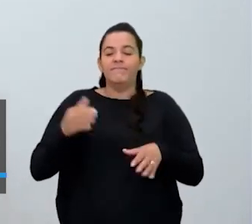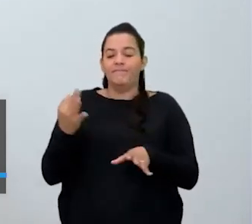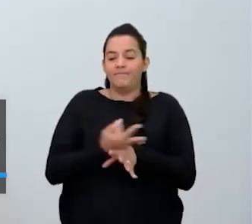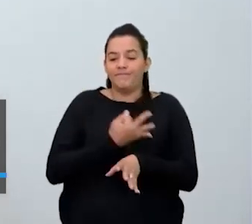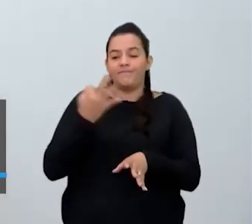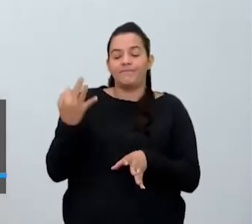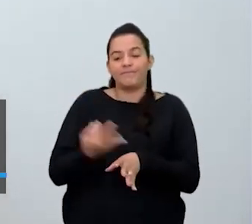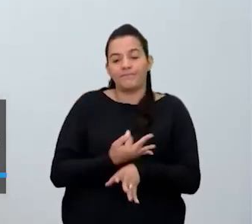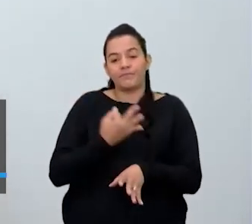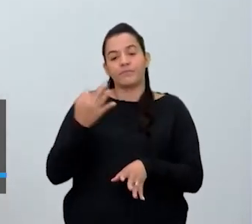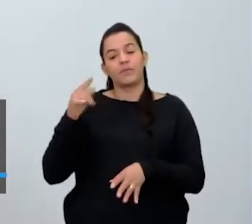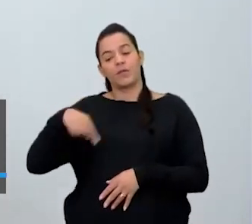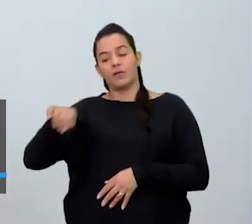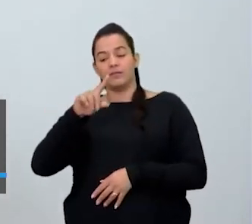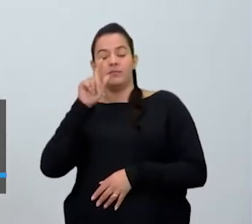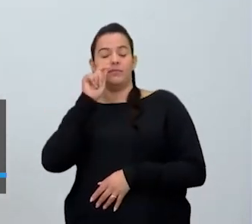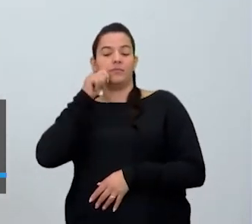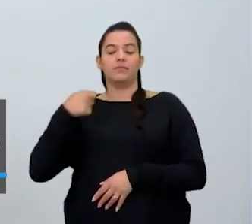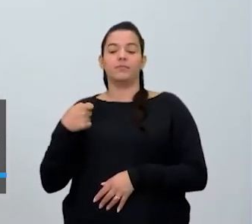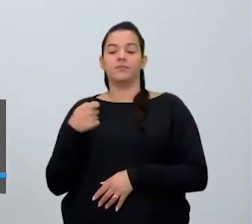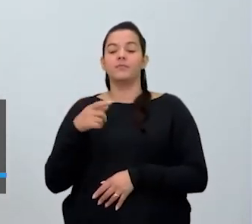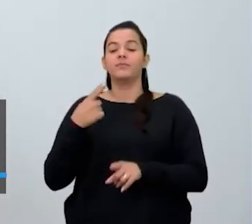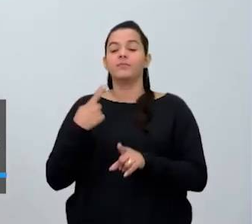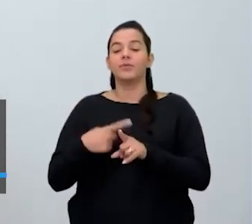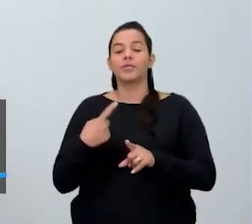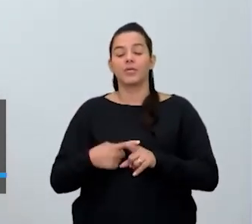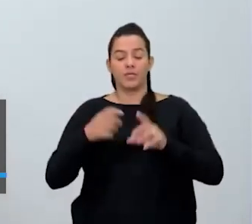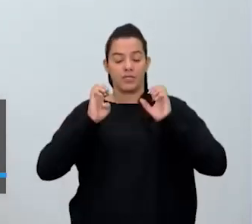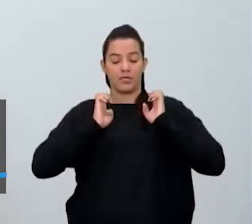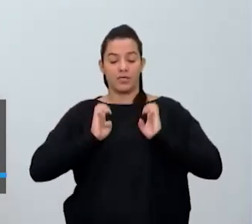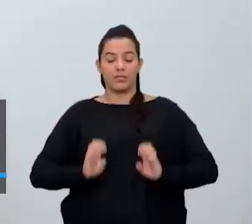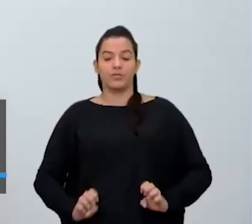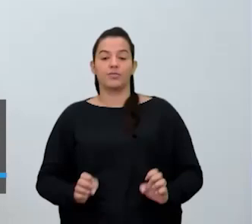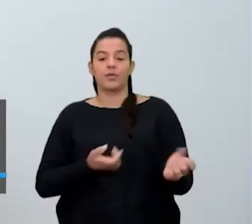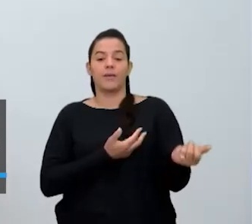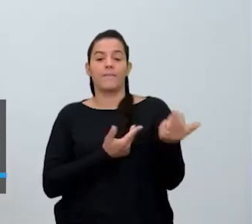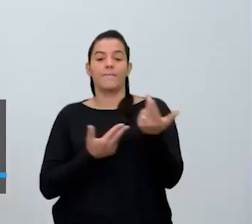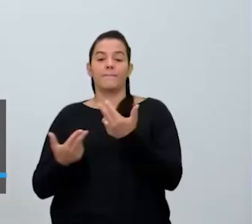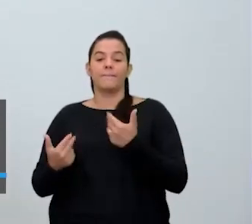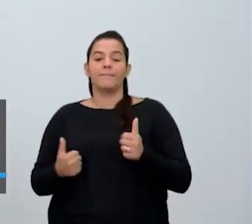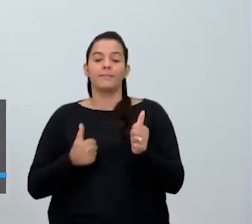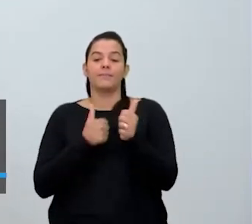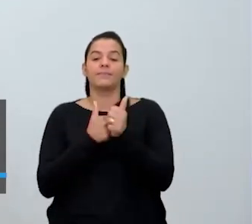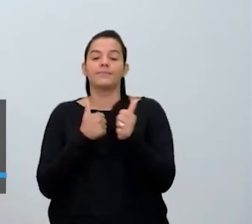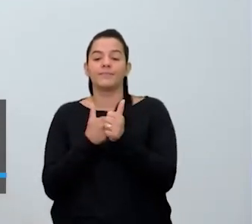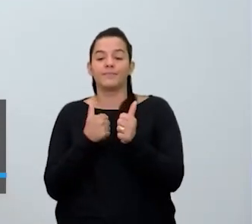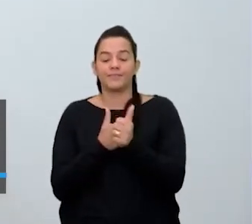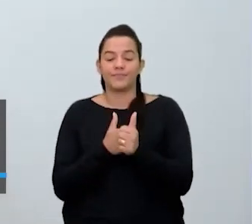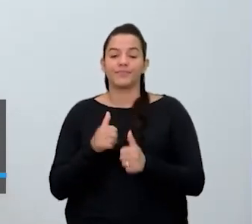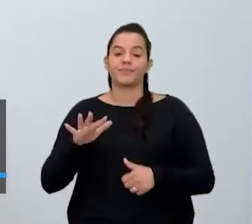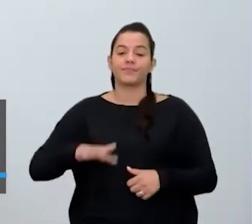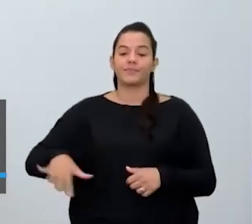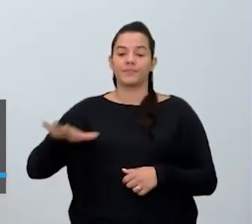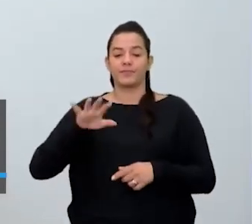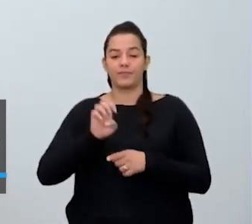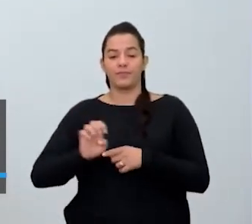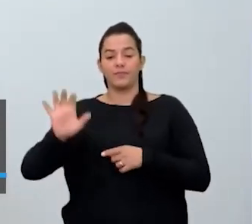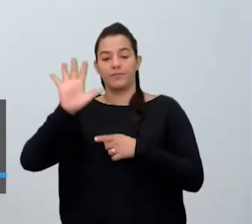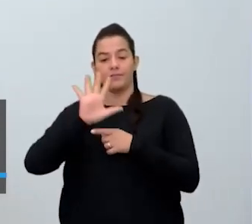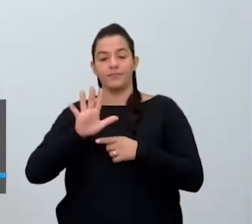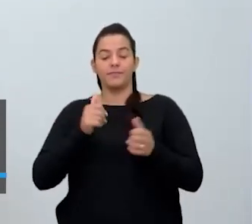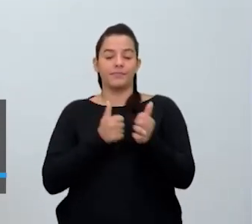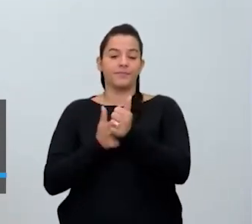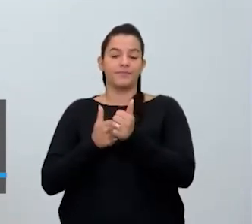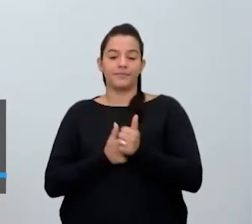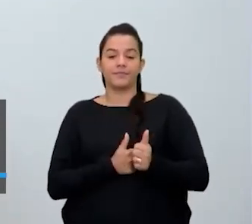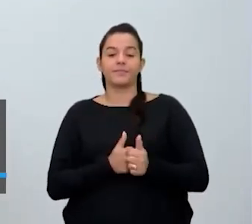o ucraniano, porque etnicamente é muito mais próxima do padrão típico europeu. Outra coisa